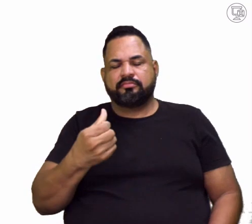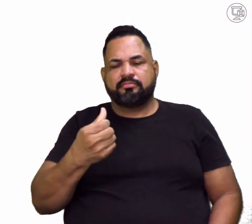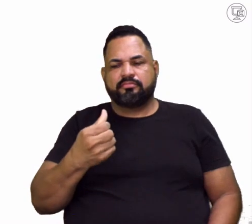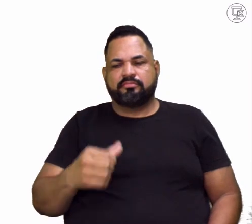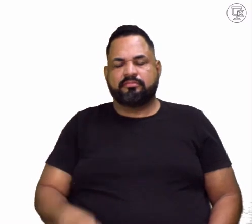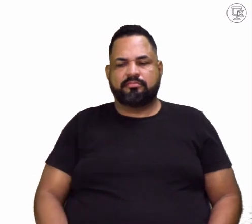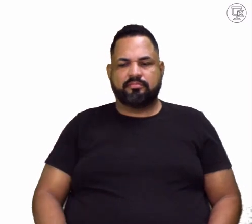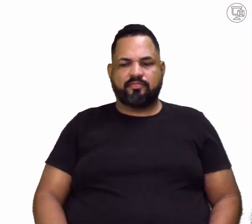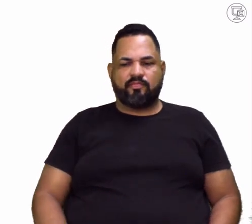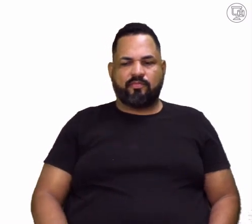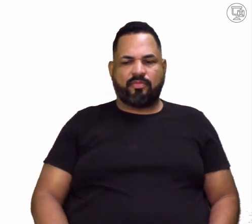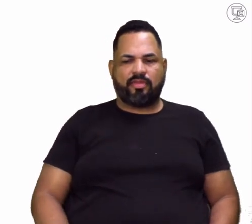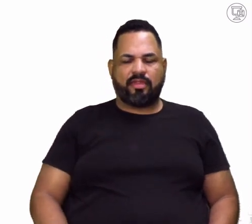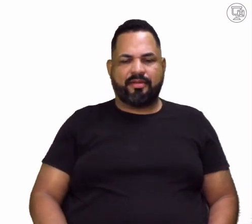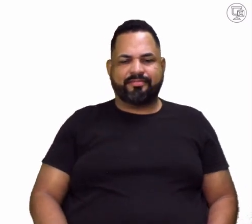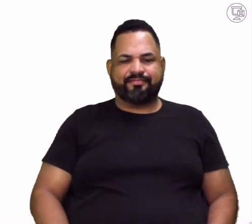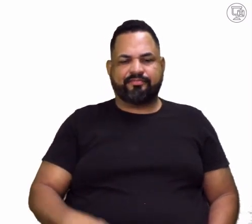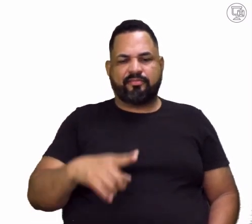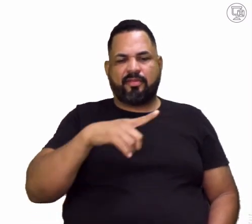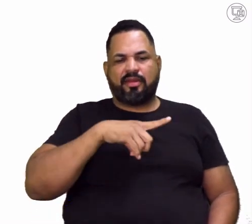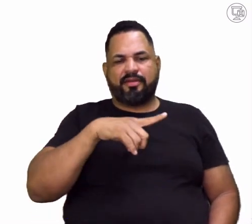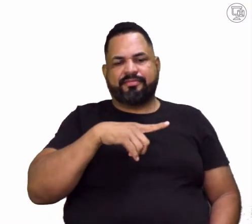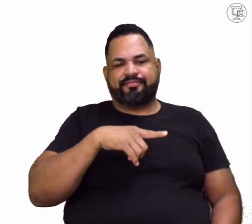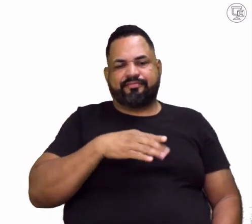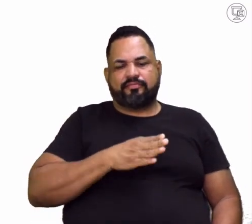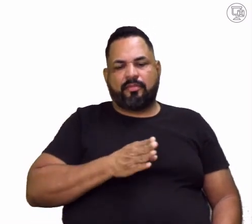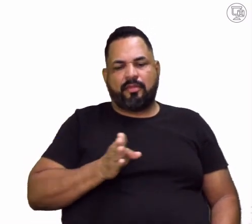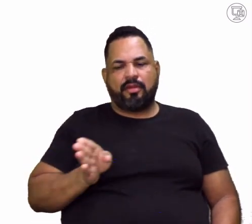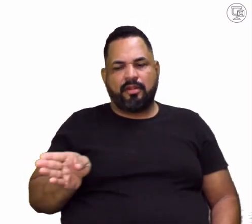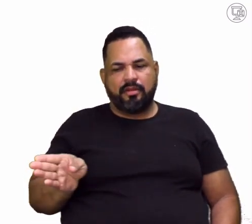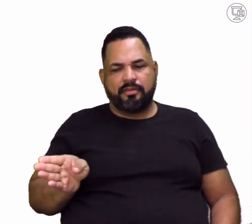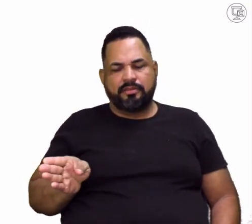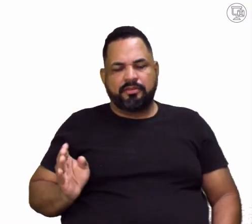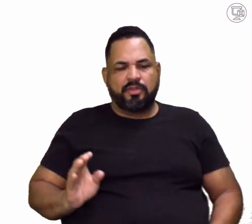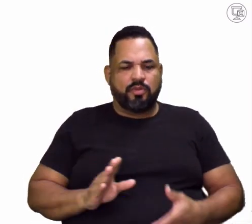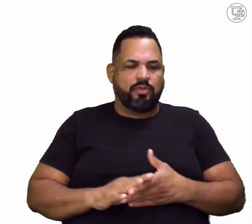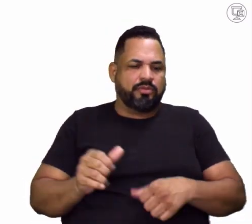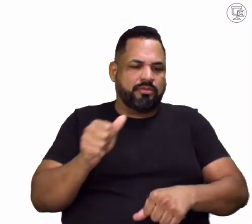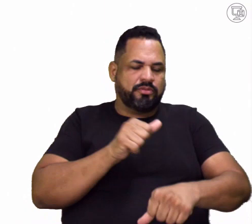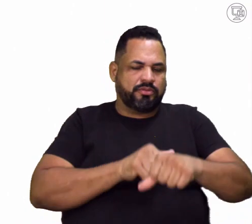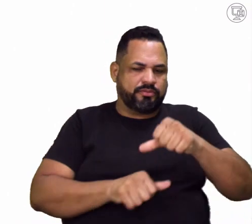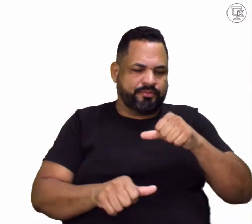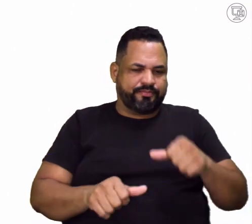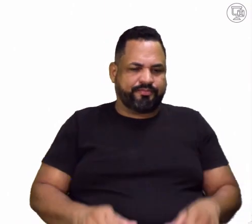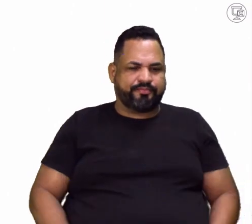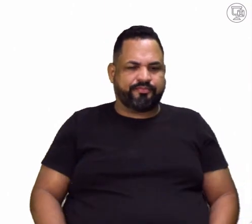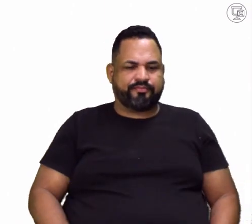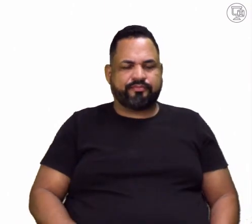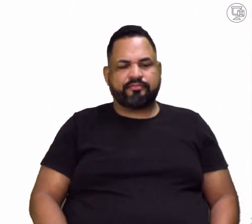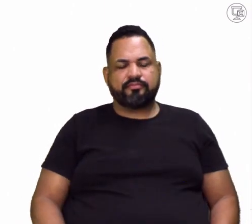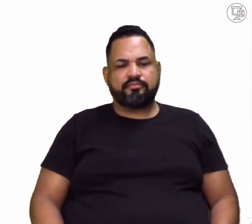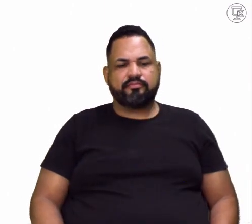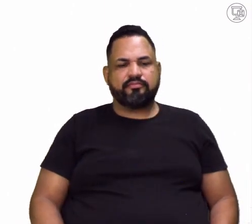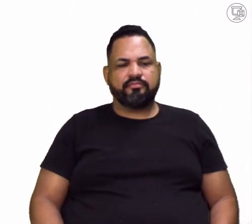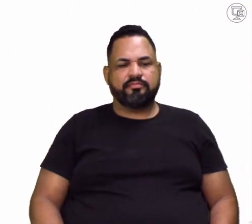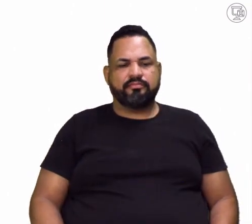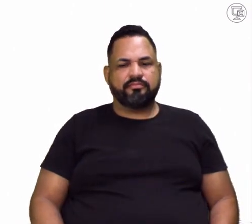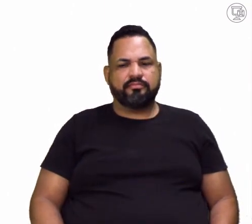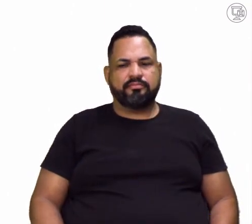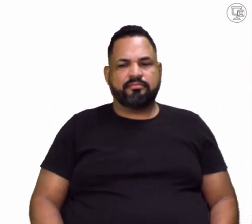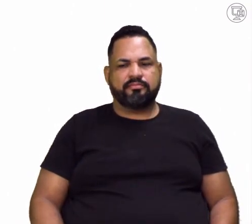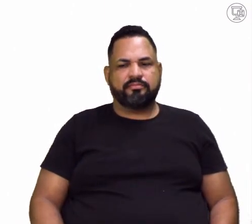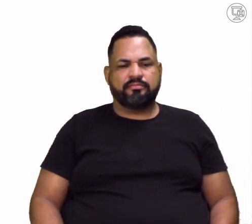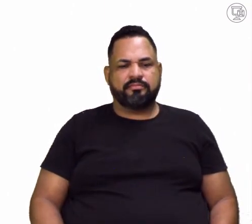casa também só que agora a gente andou 10 assistas para cá agora vou mandar para lá 246 né aqui